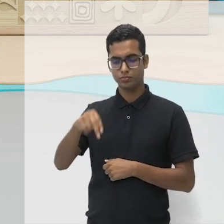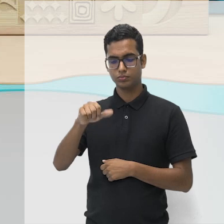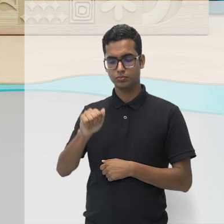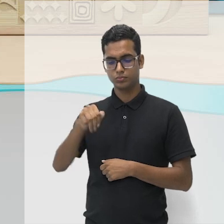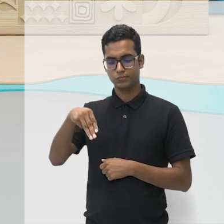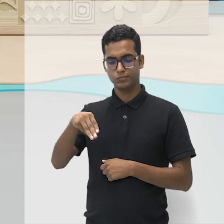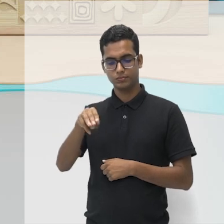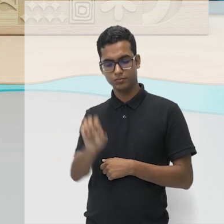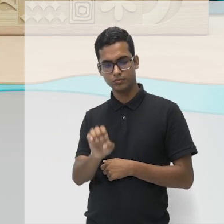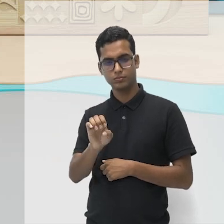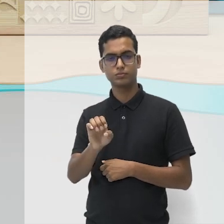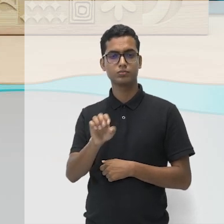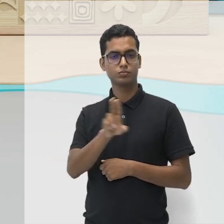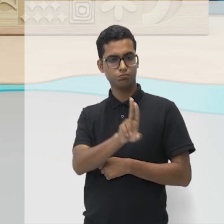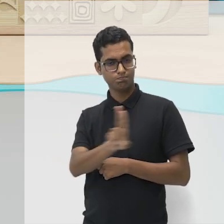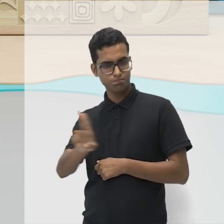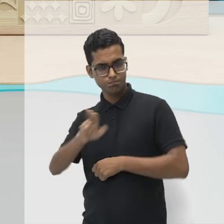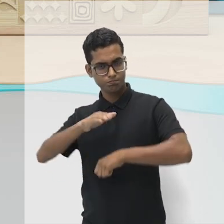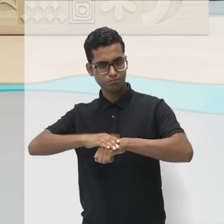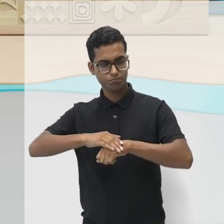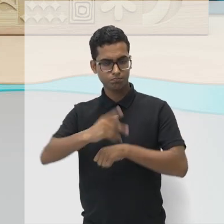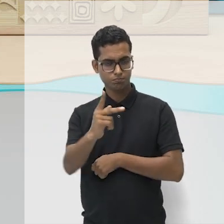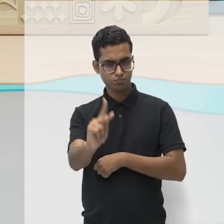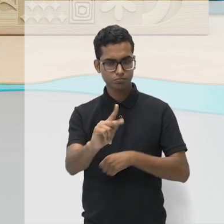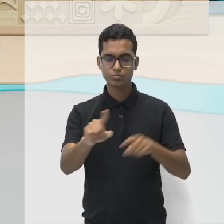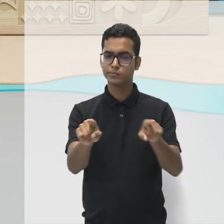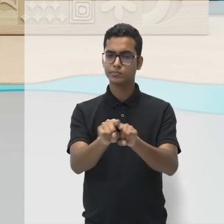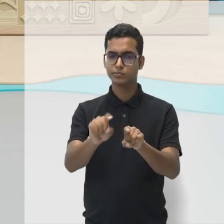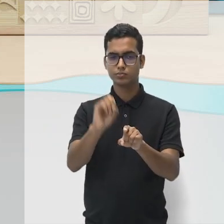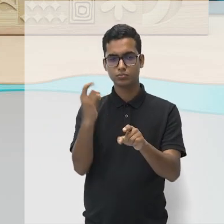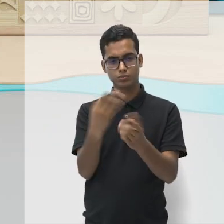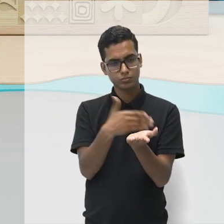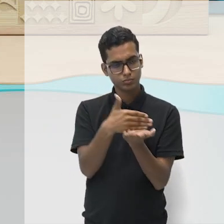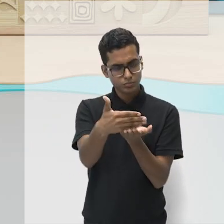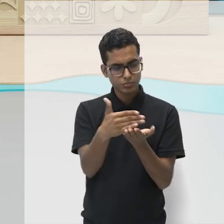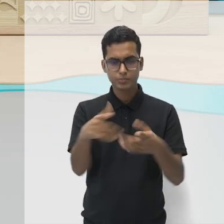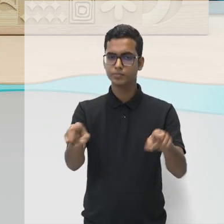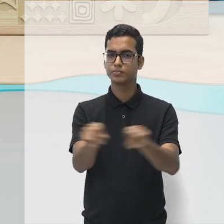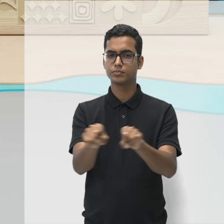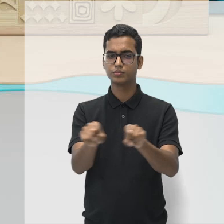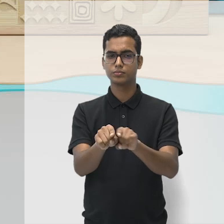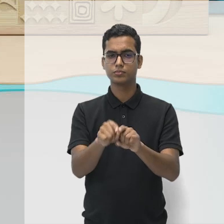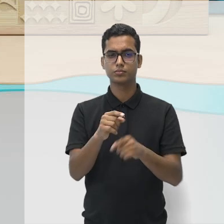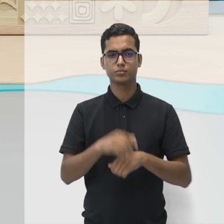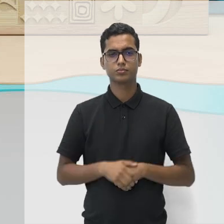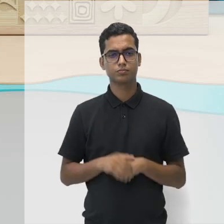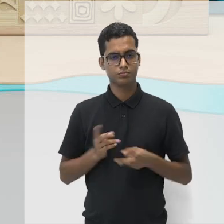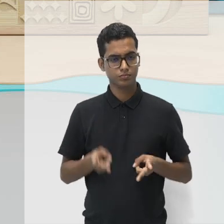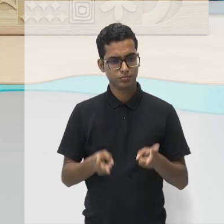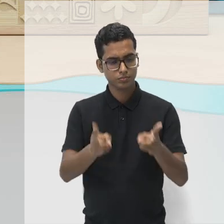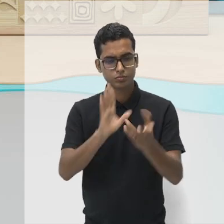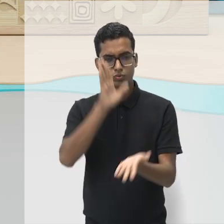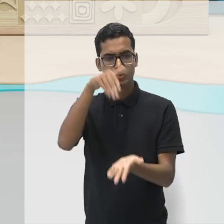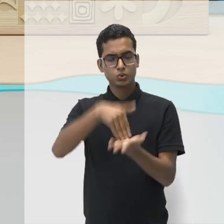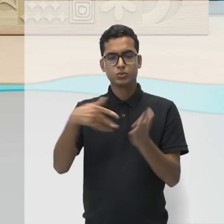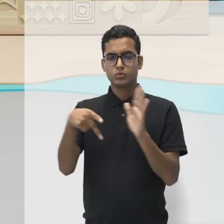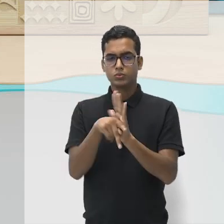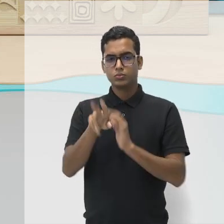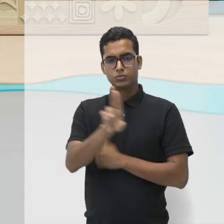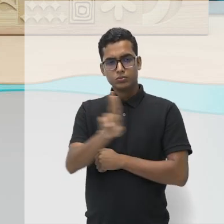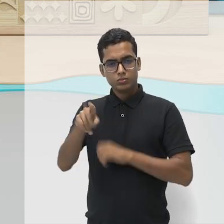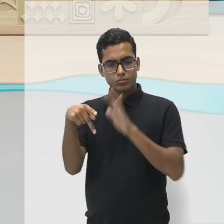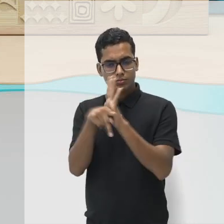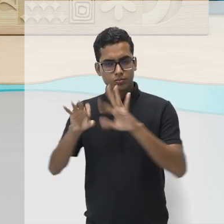nome completo ou o inicial. Normalmente, na língua inglesa, nós temos ali, iniciando sempre com o último nome, né, que é o nome